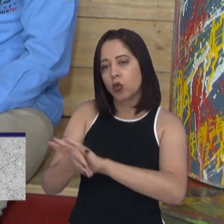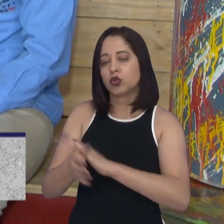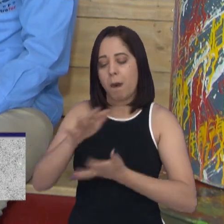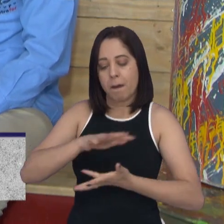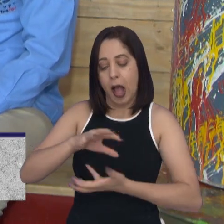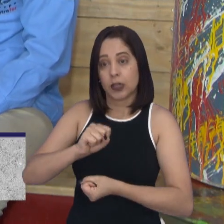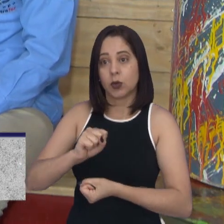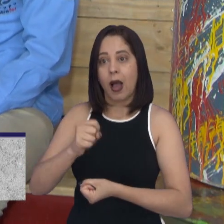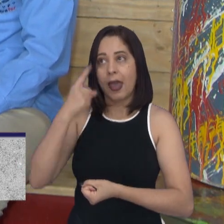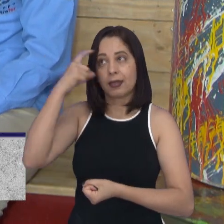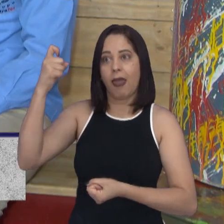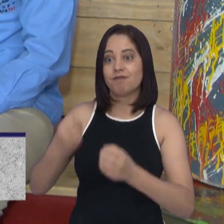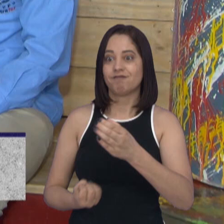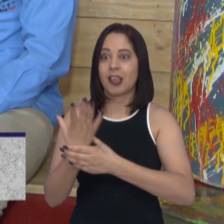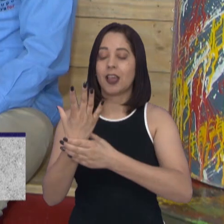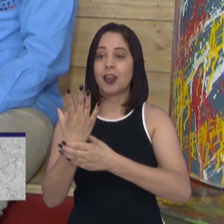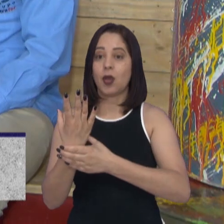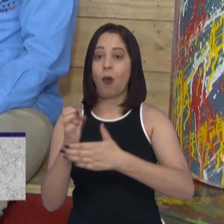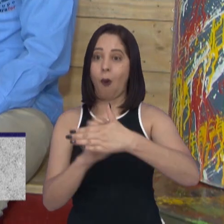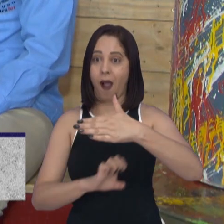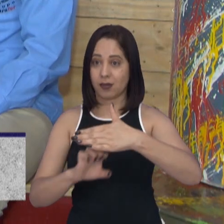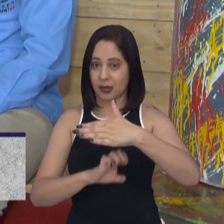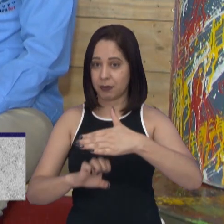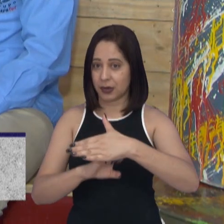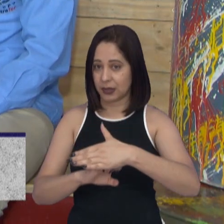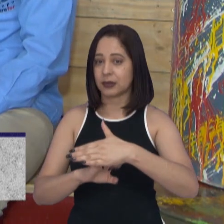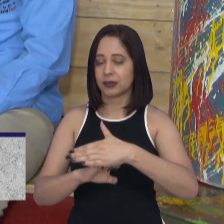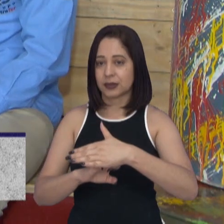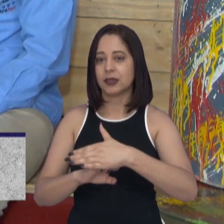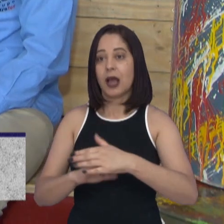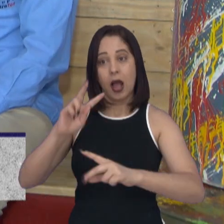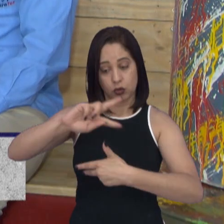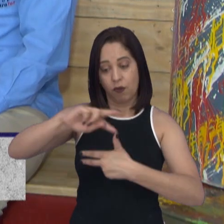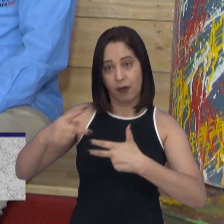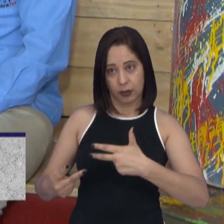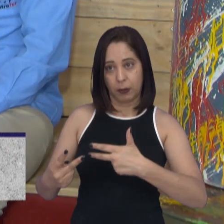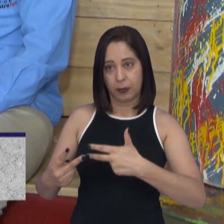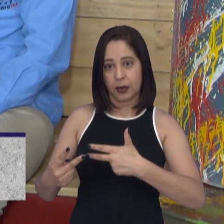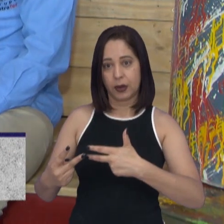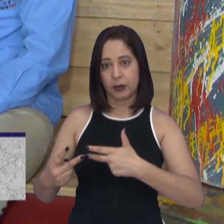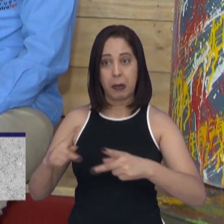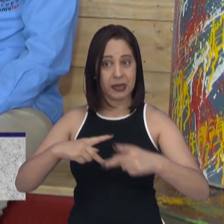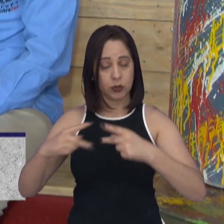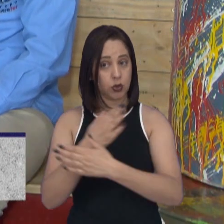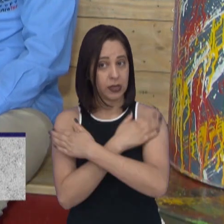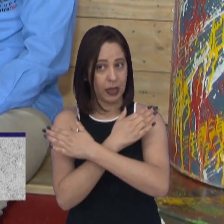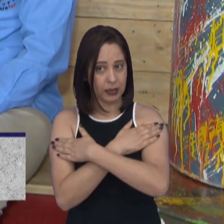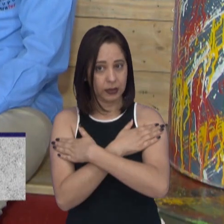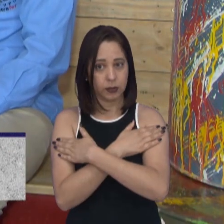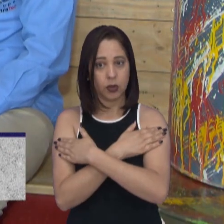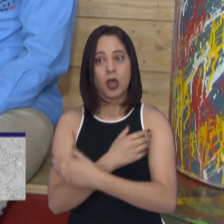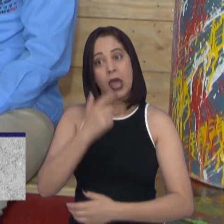começou esse trabalho, um dos primeiros catadores mesmo da região do Vale do Paraíba, São José e Campos. E isso foi passado para o meu pai e hoje